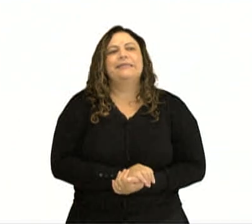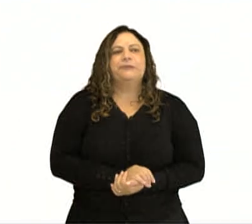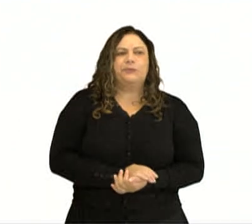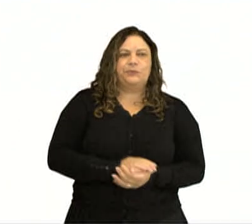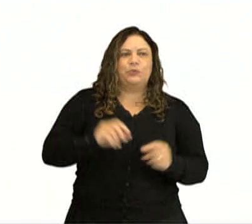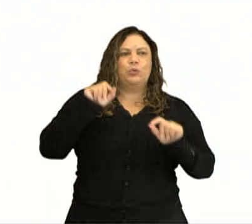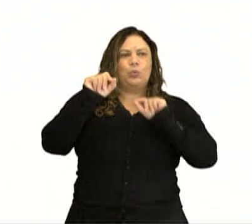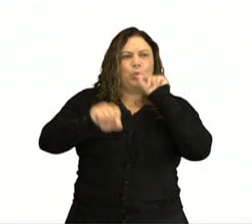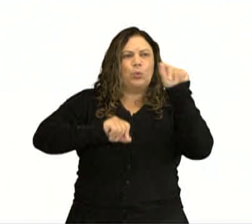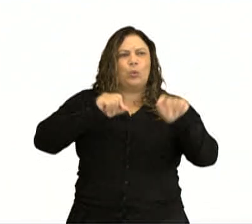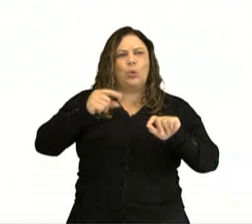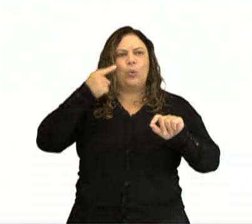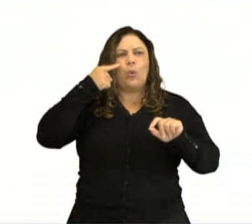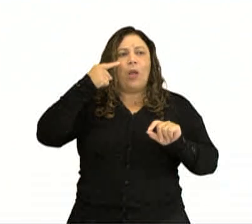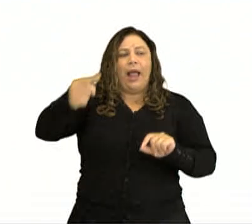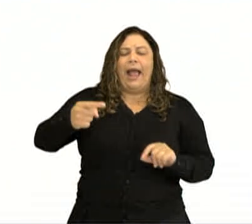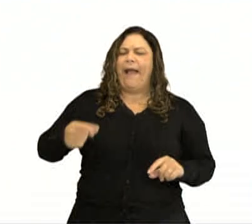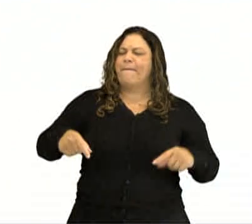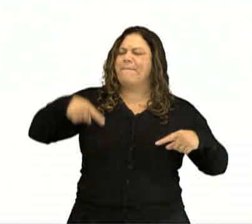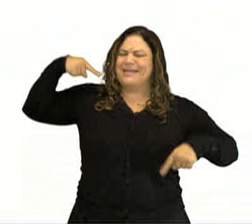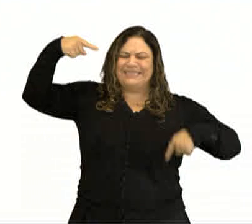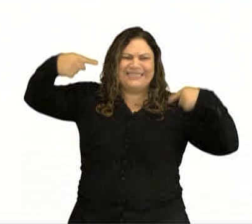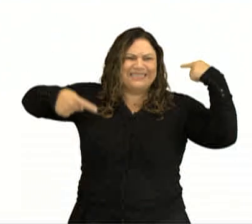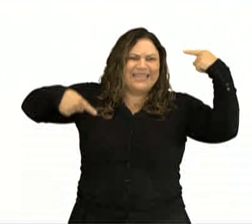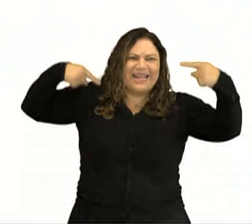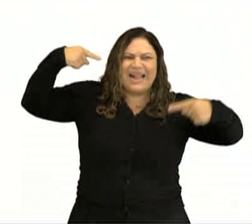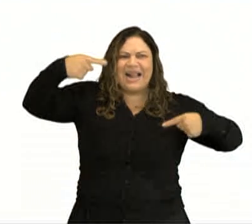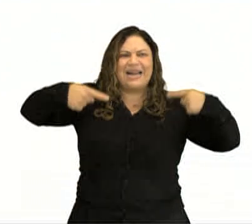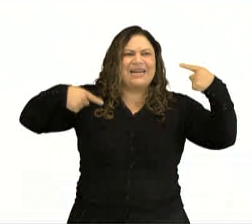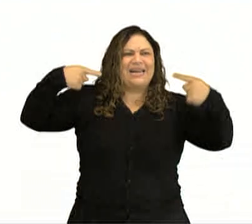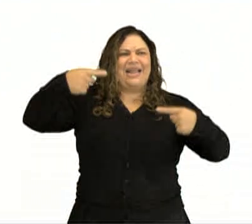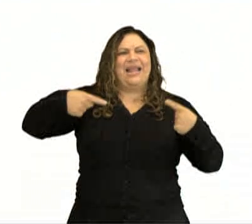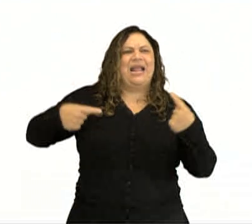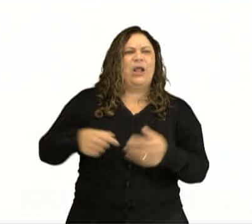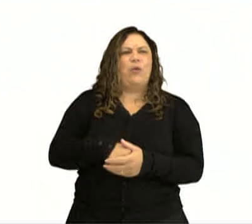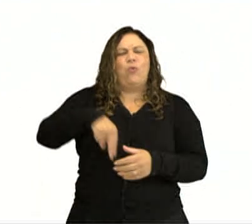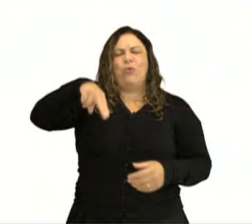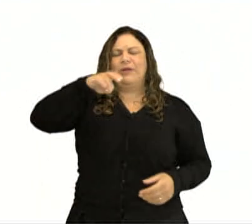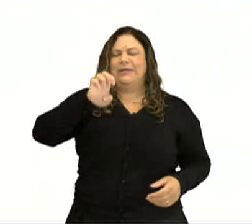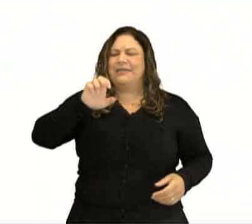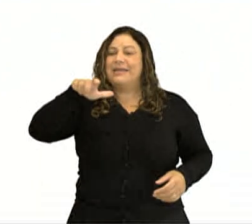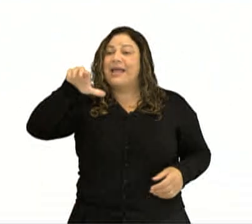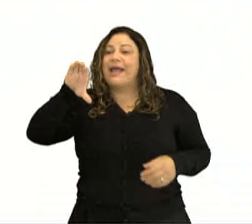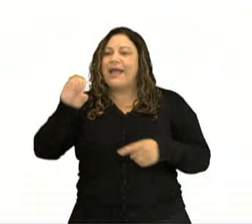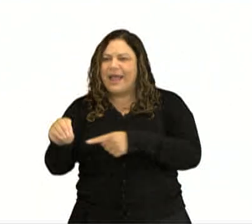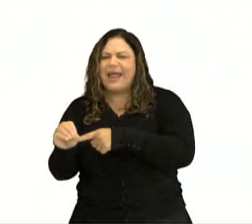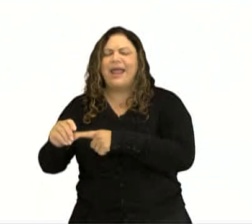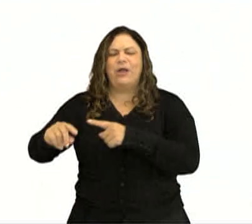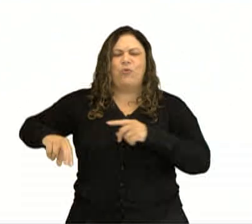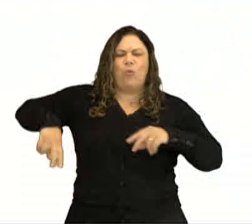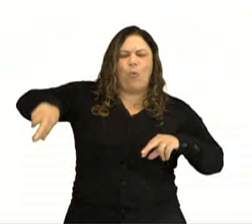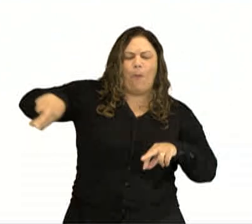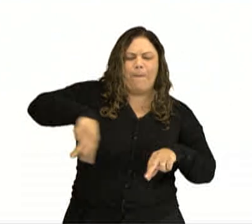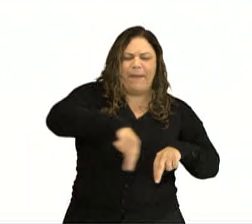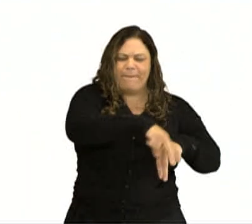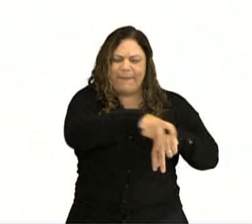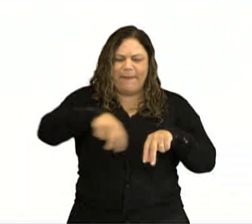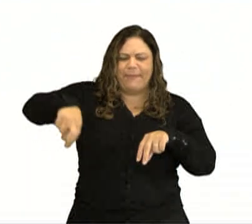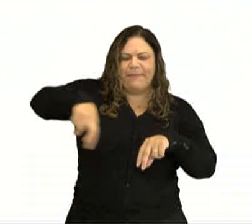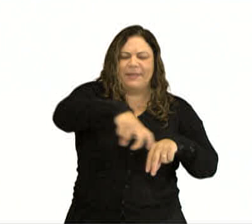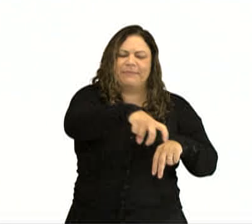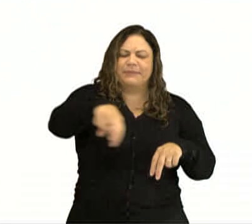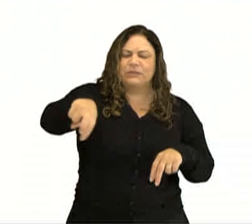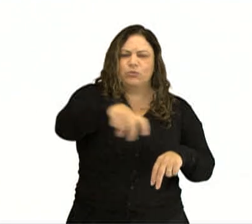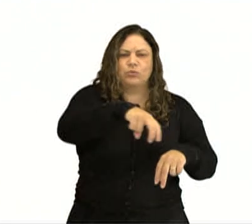Neco-neco, parecia um louco, driblou, escorregou, driblou, correu,